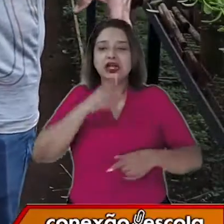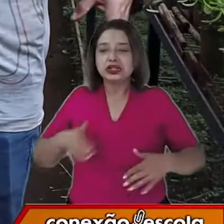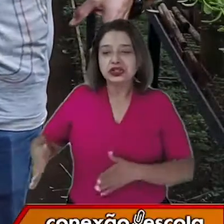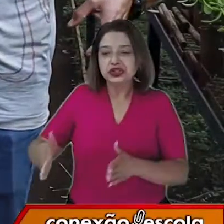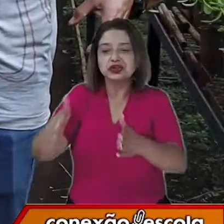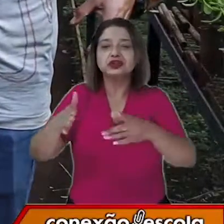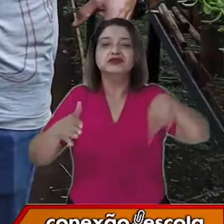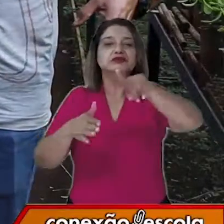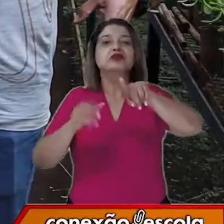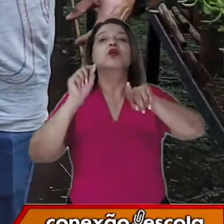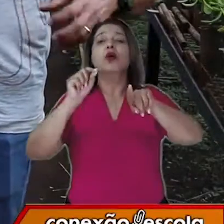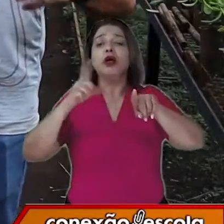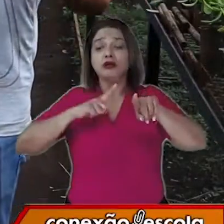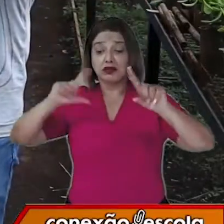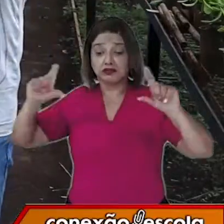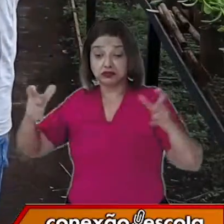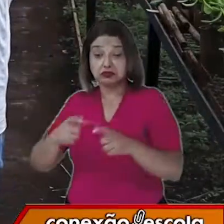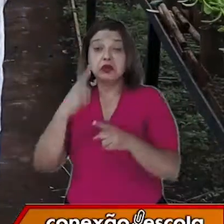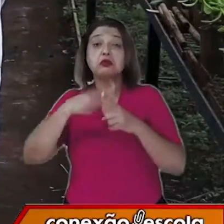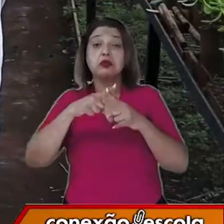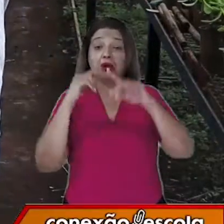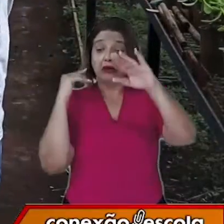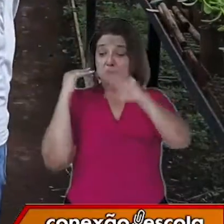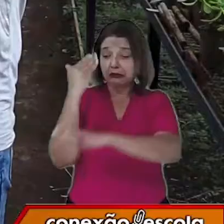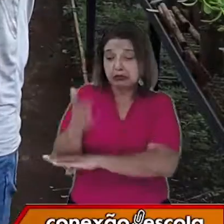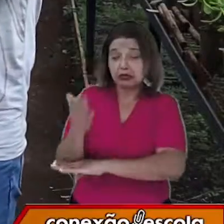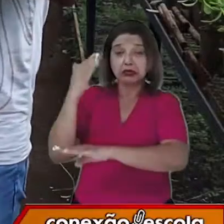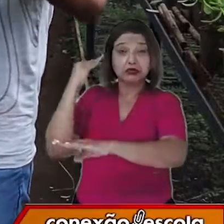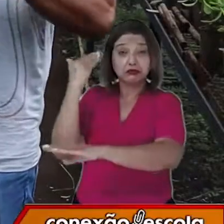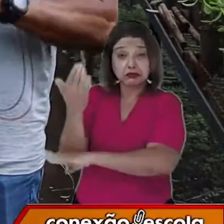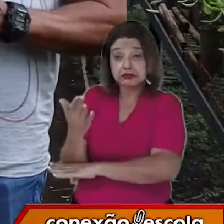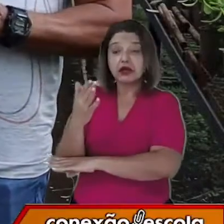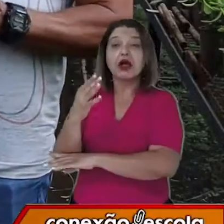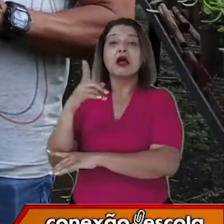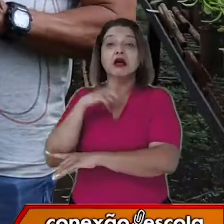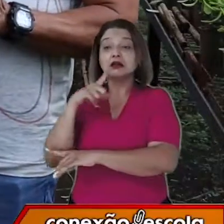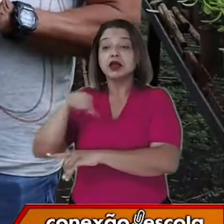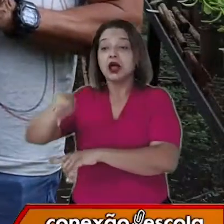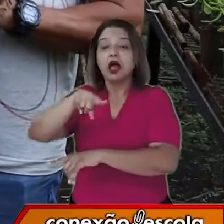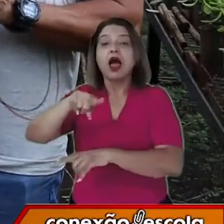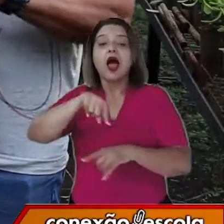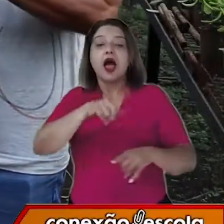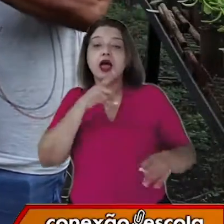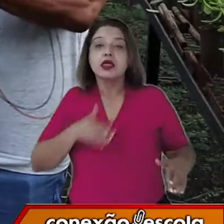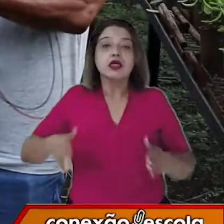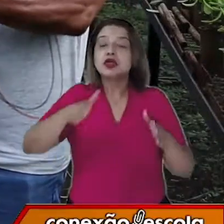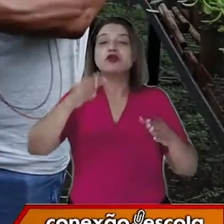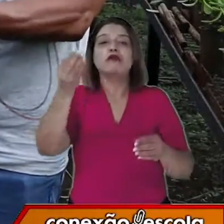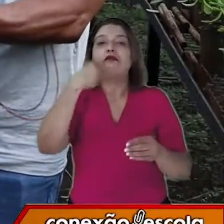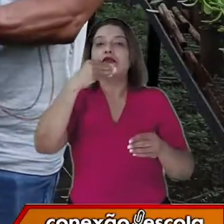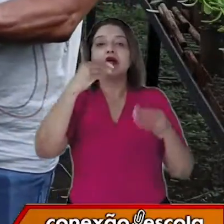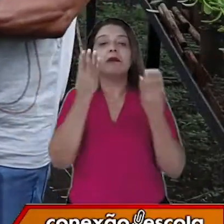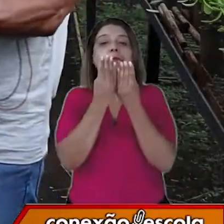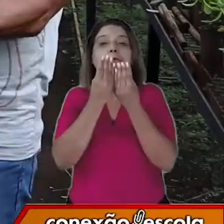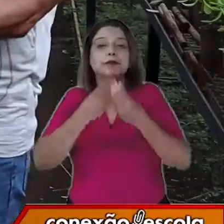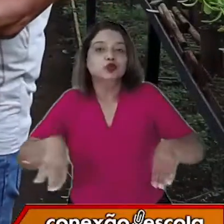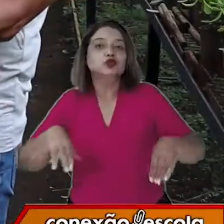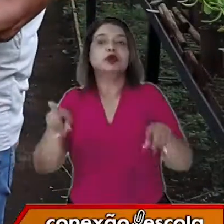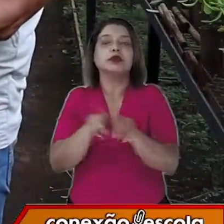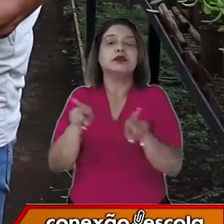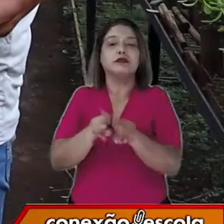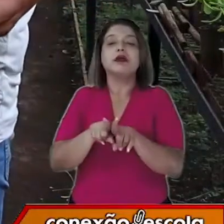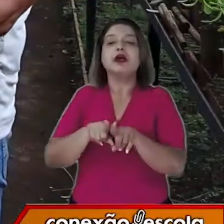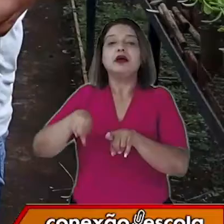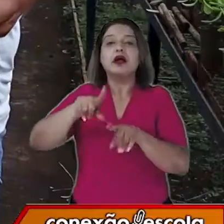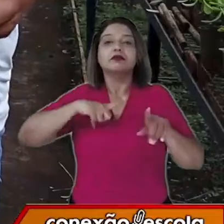o ambiente ciliar, né, desmataram a nascente, então diminuiu o volume de água. E aí diminui a água lá no manancial,